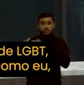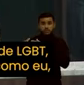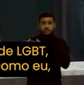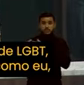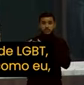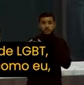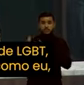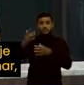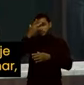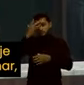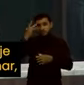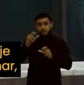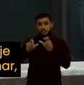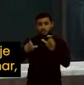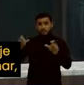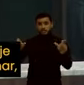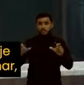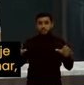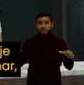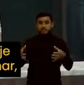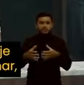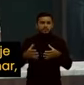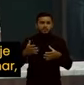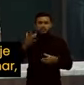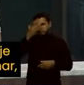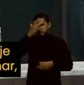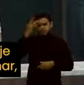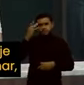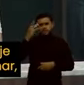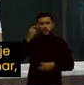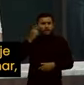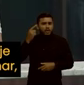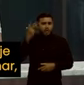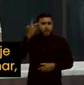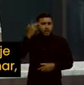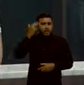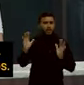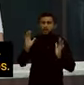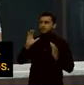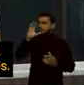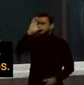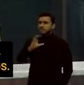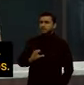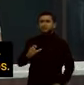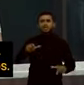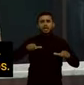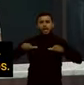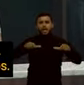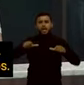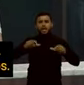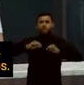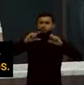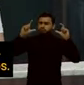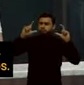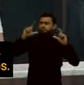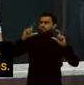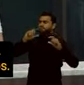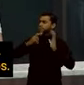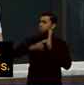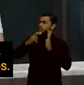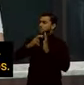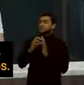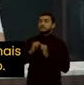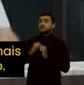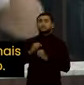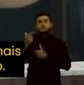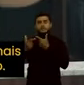são pessoas como eu, como você que acordou hoje 5, 6 horas da manhã para trabalhar, para sustentar sua família, para pagar os